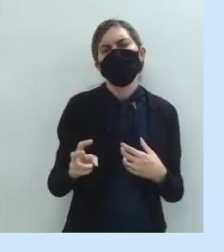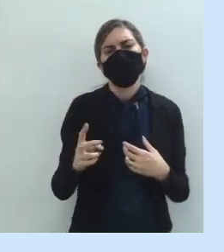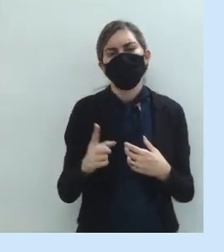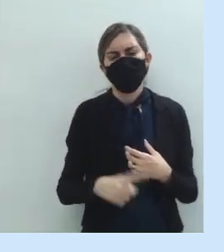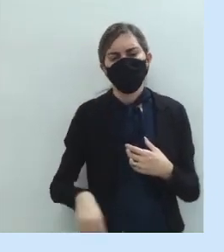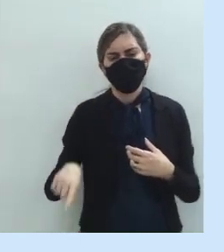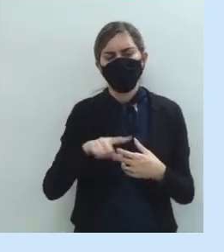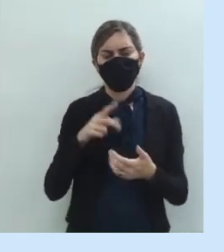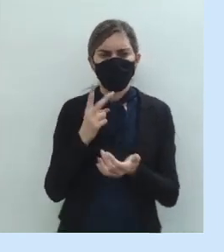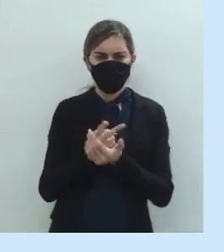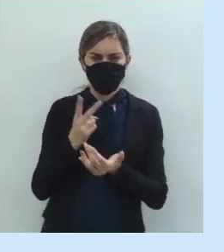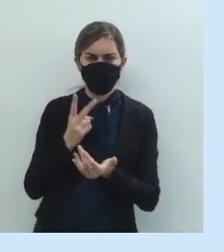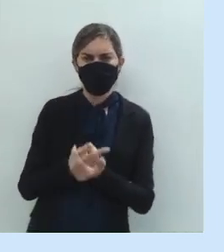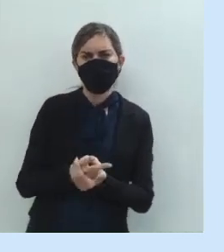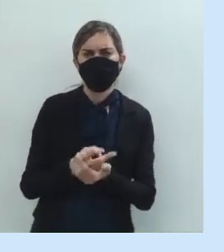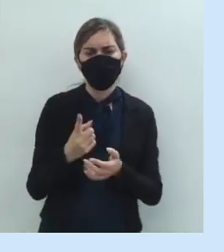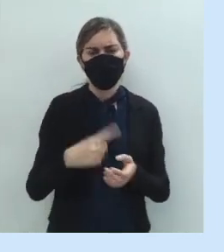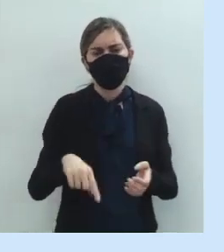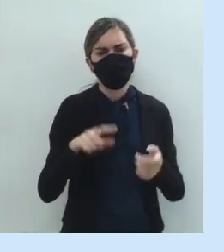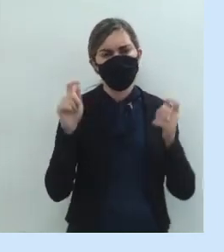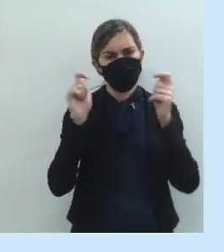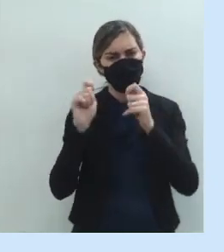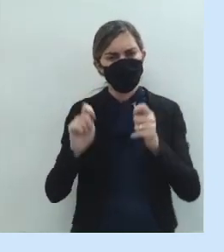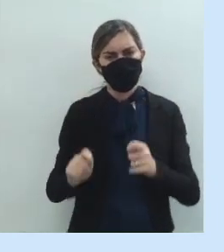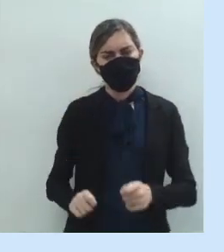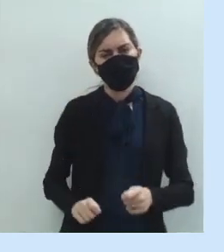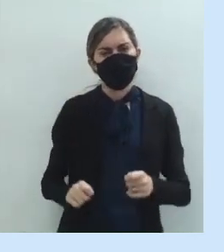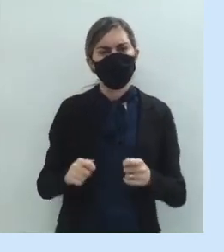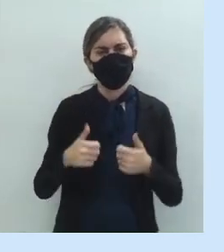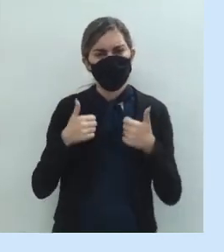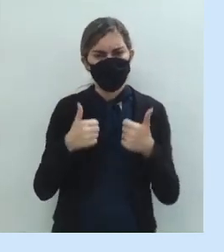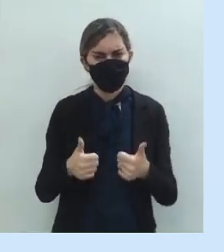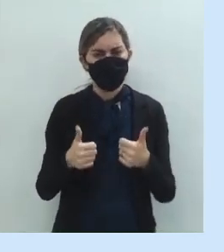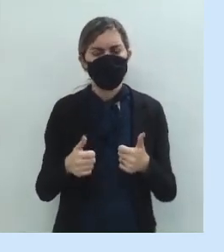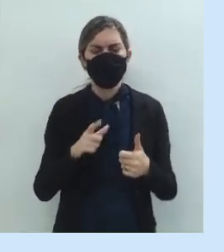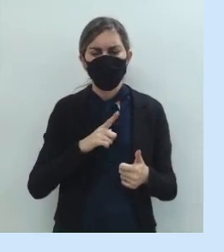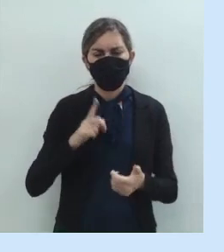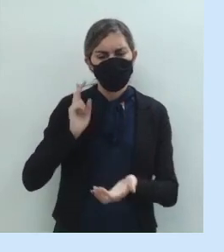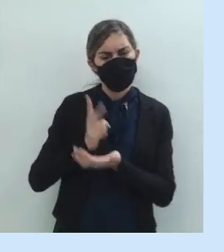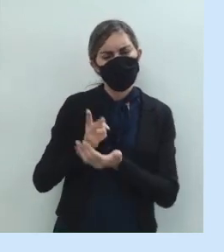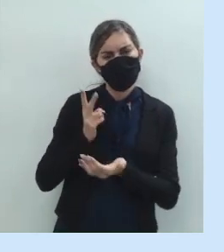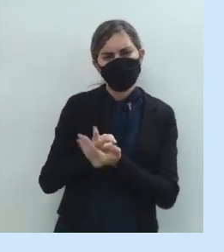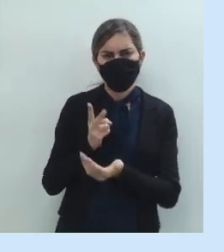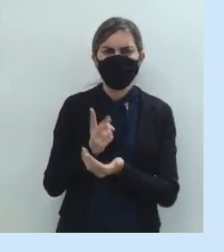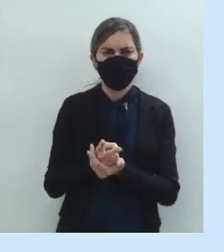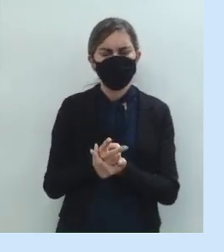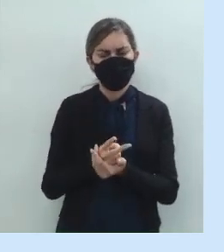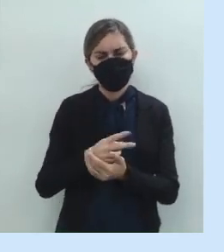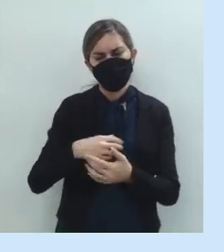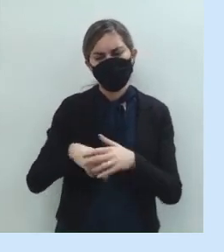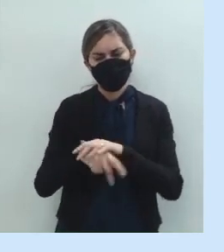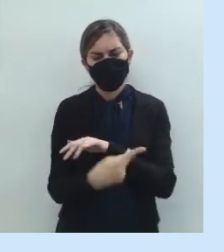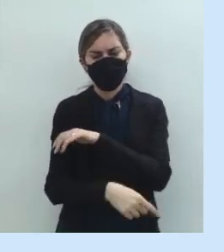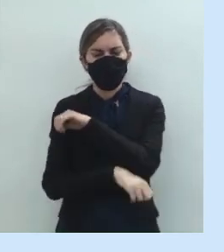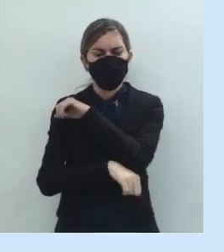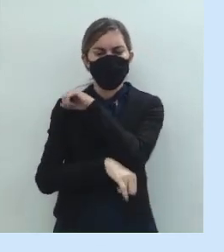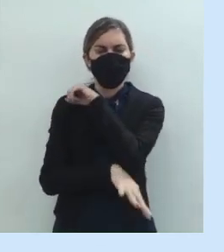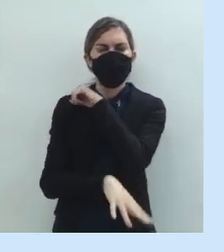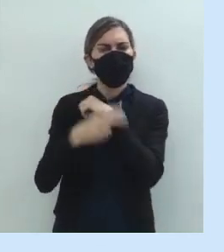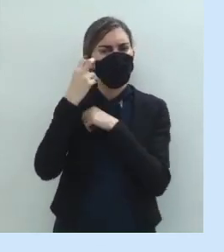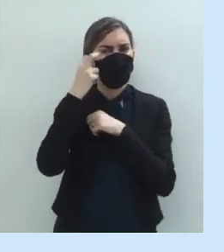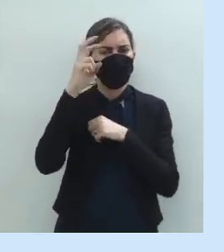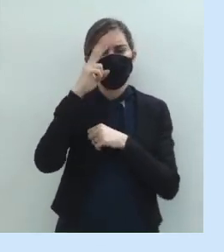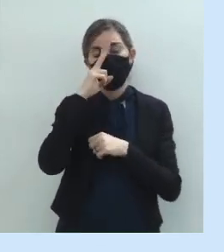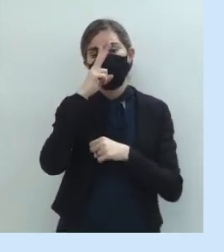sempre nossos artistas, né? Ainda bem, têm sempre essas raízes culturais muito fortes e